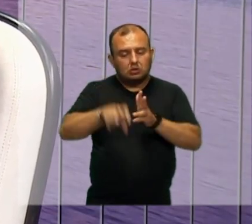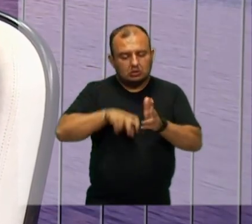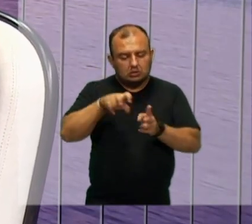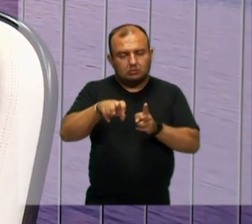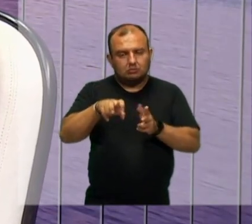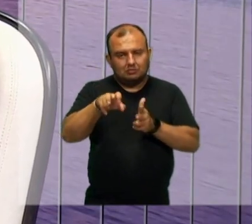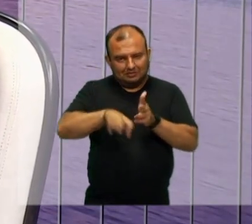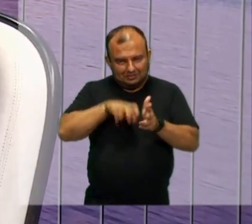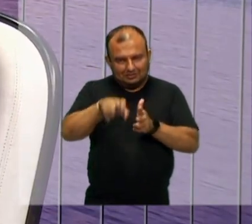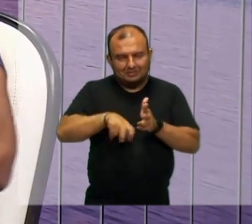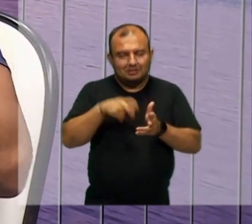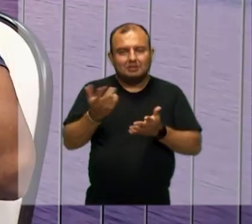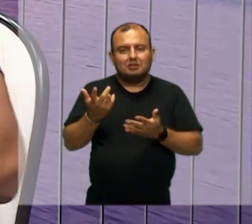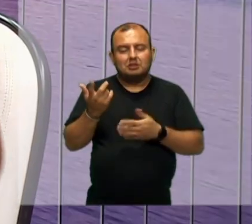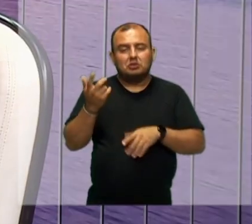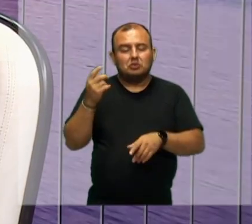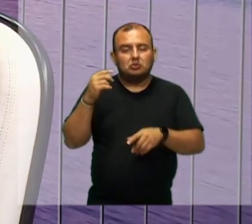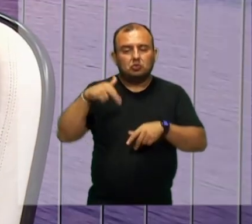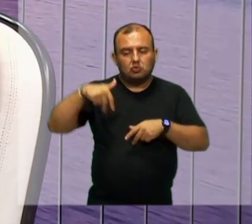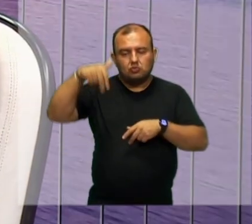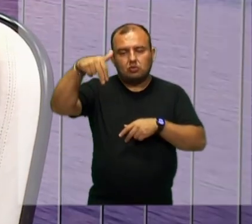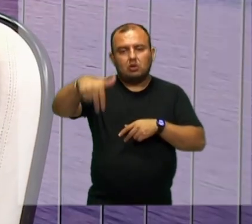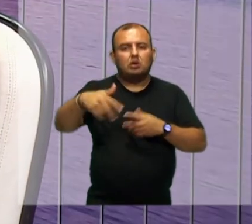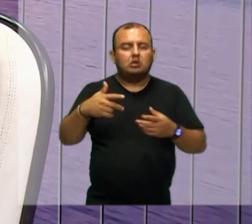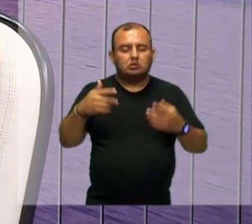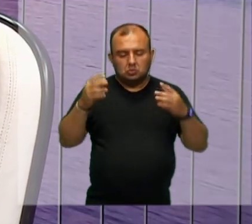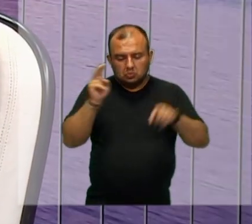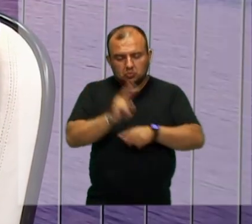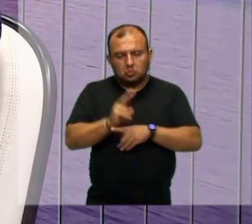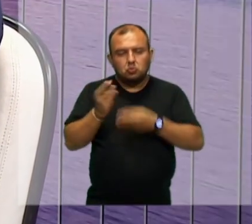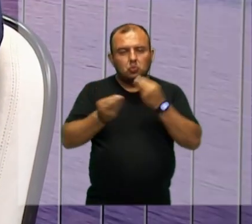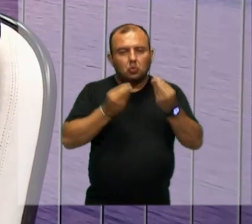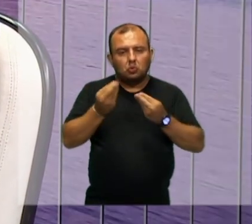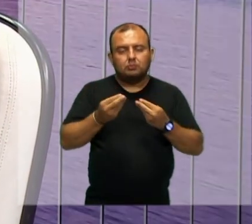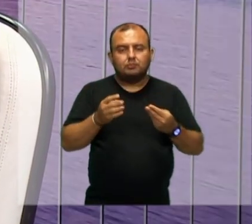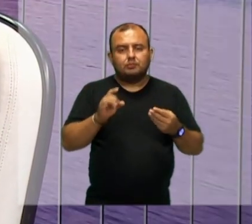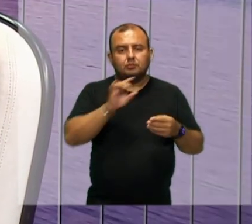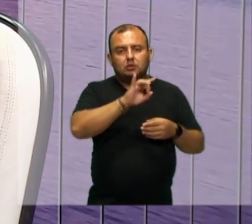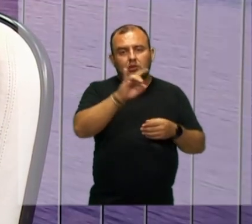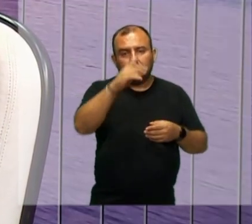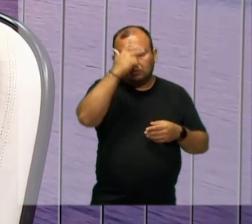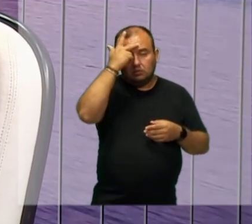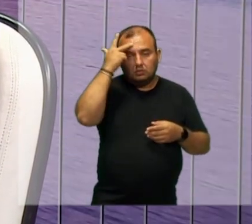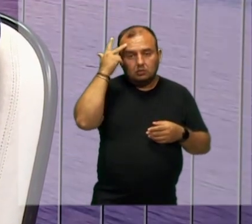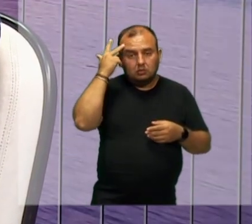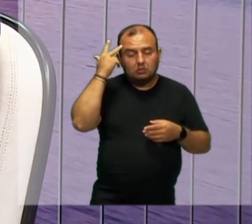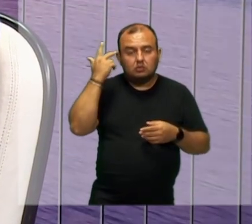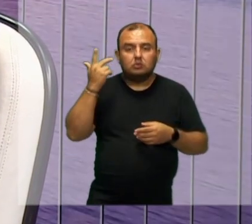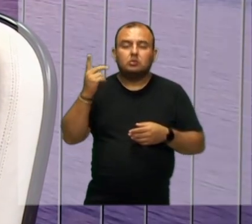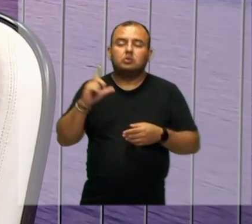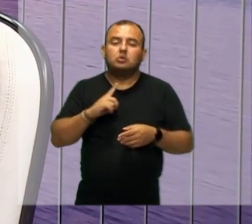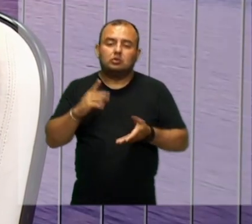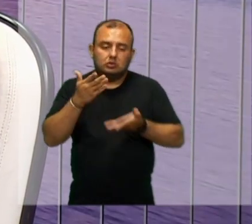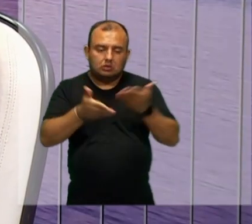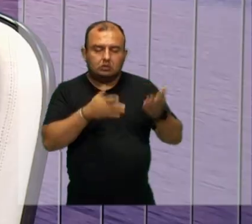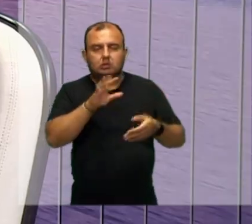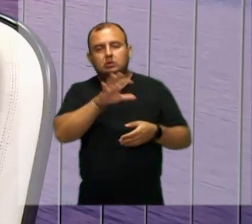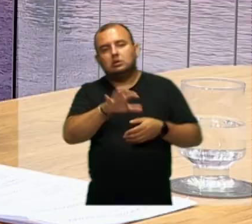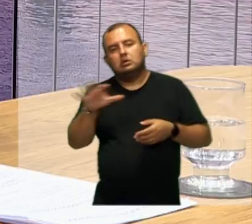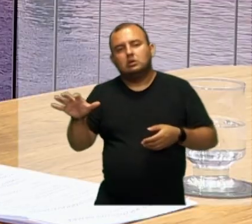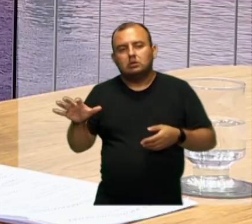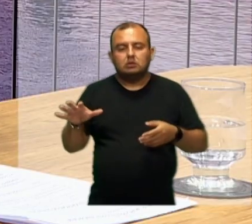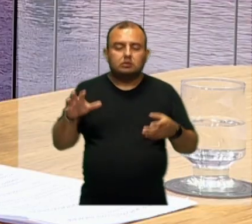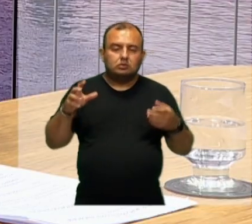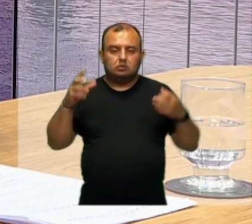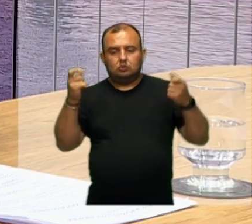com a questão de escaras, da sua lesão e tal. Então, cada pessoa com deficiência vai ser tratada conforme a sua individualidade.